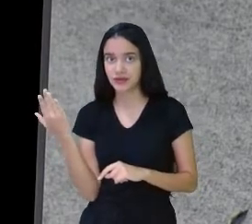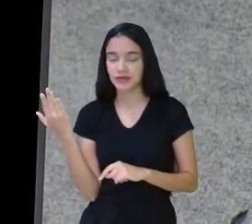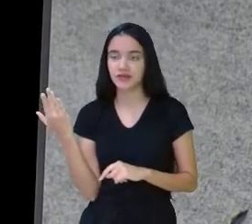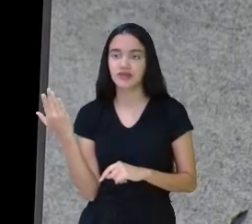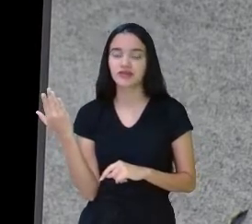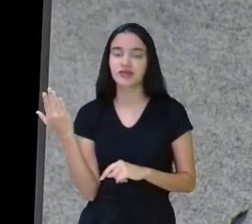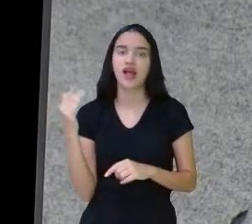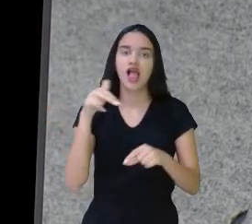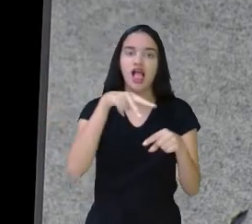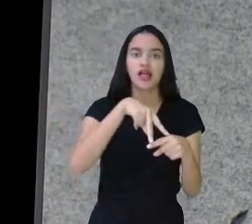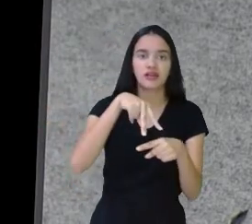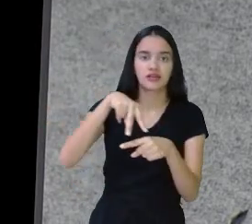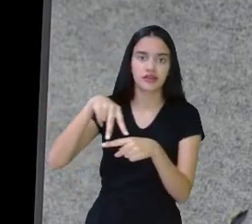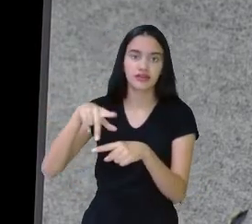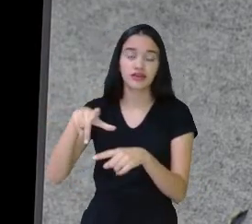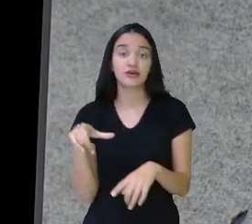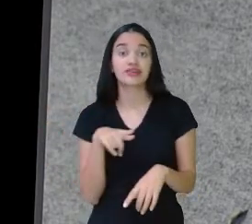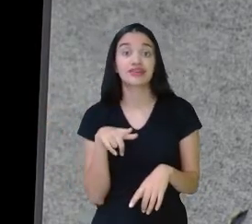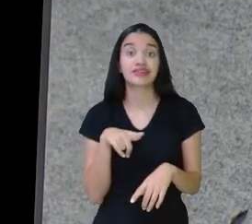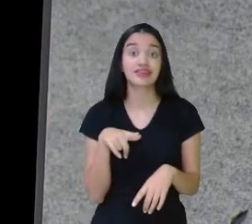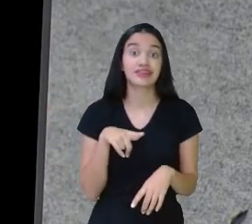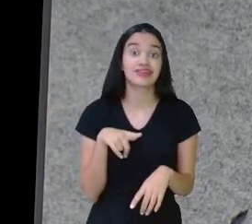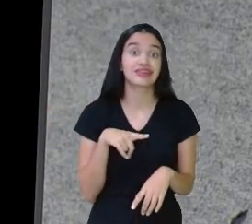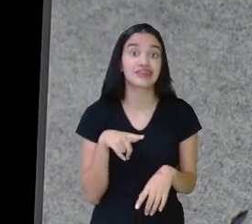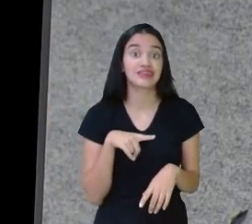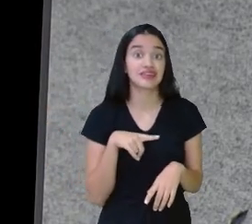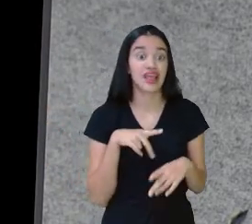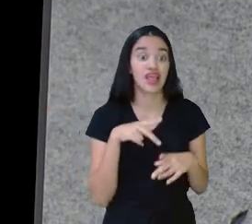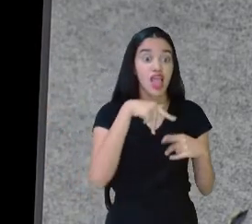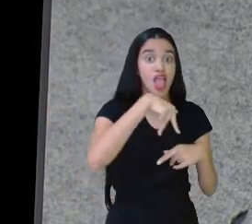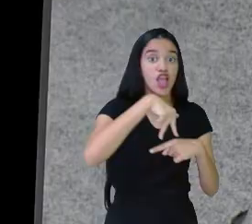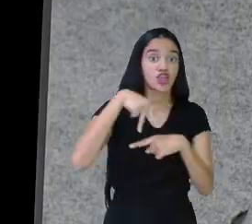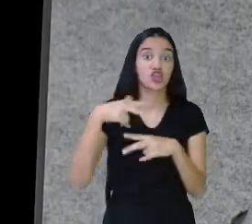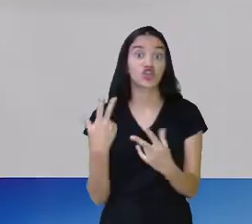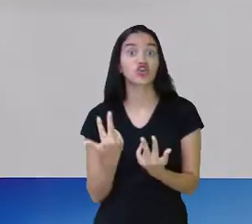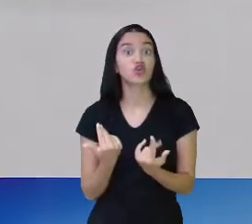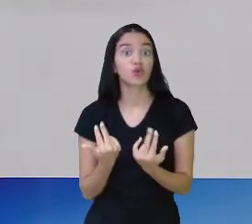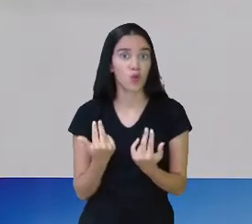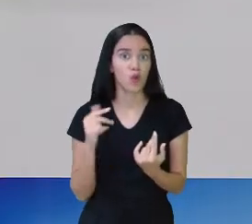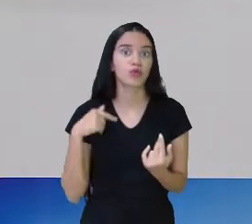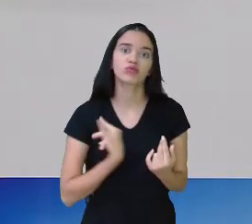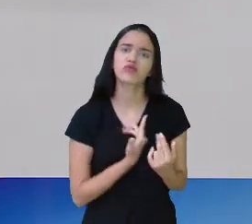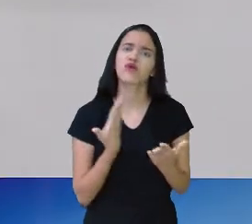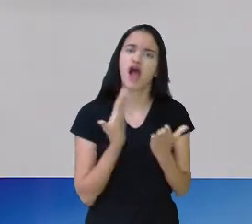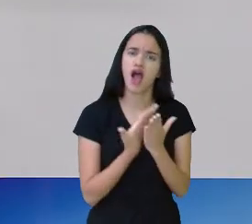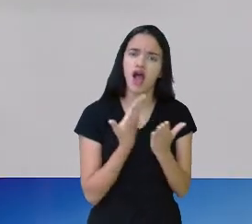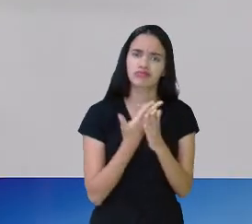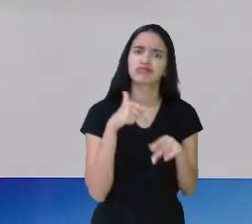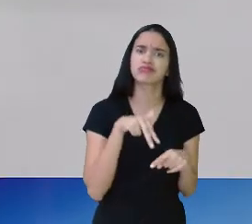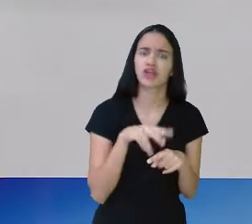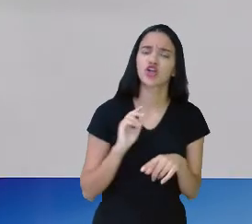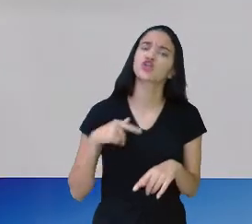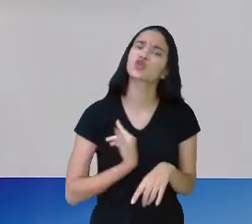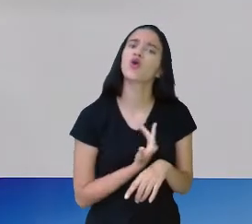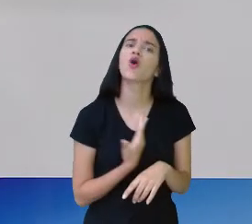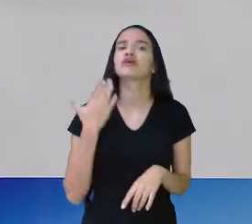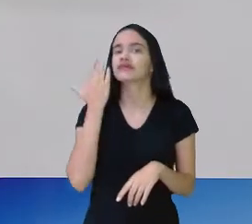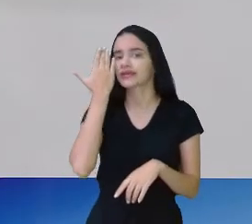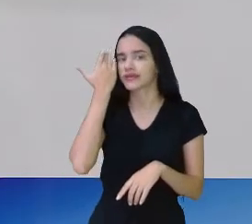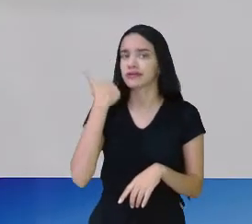esses triângulos, eles têm lados iguais. Já tivemos aula de triângulo e sabemos